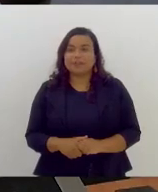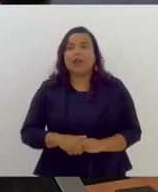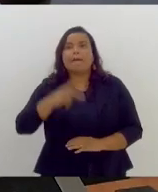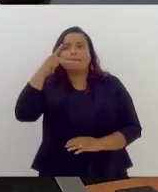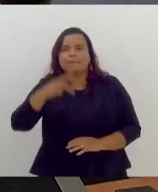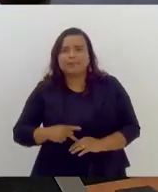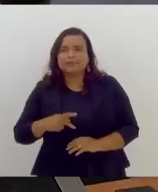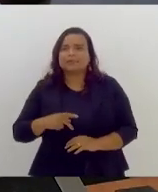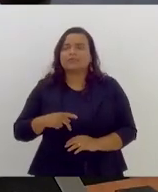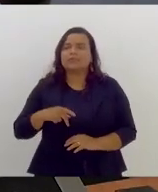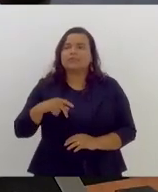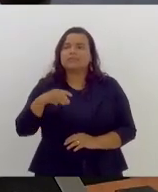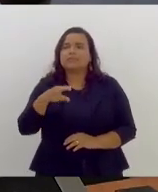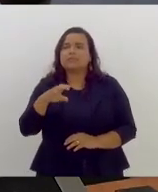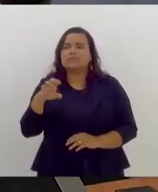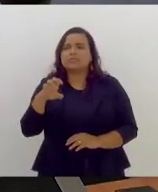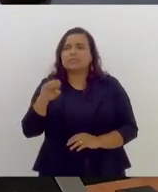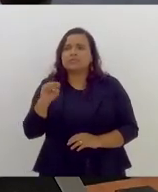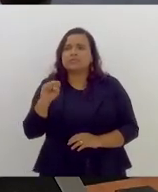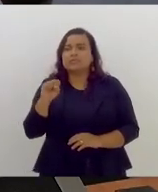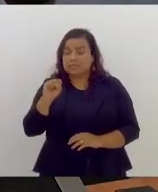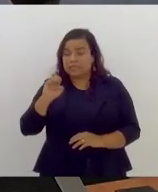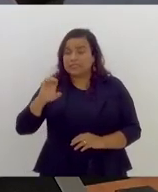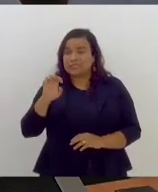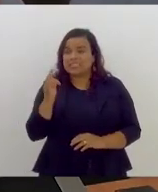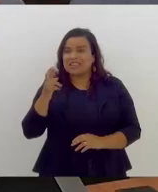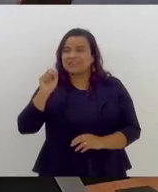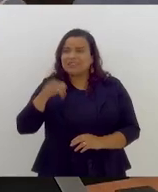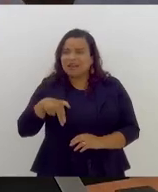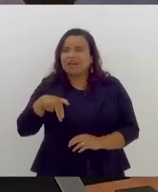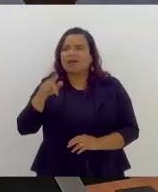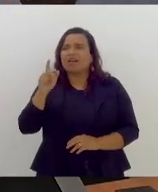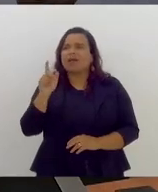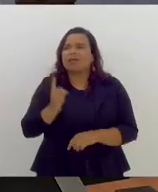Presidente do CETRAN, doutor Biraci.